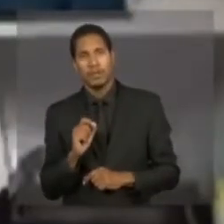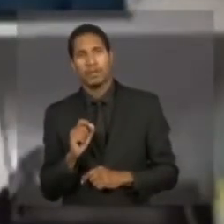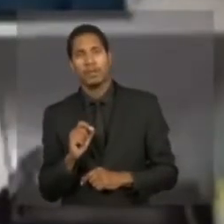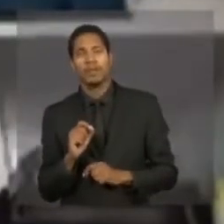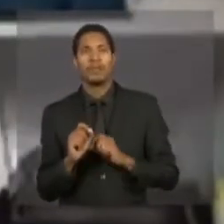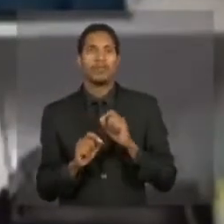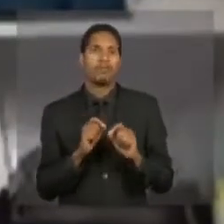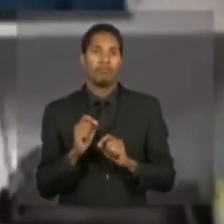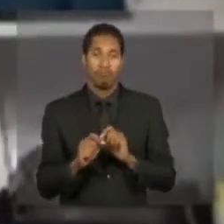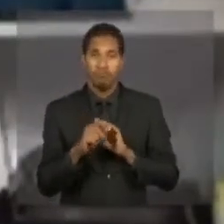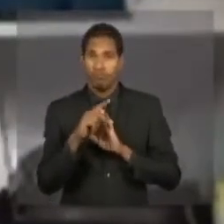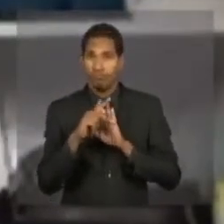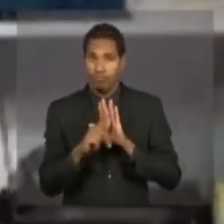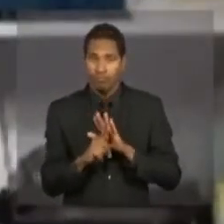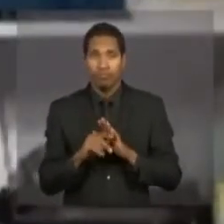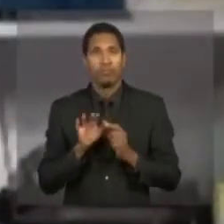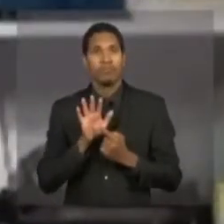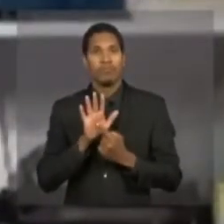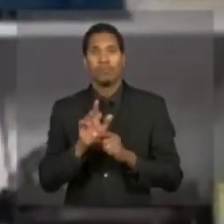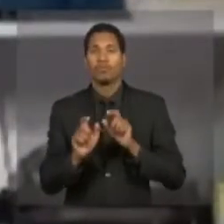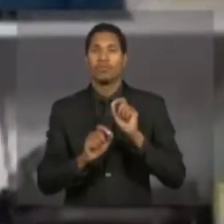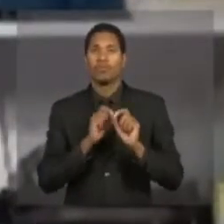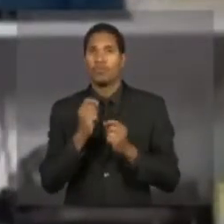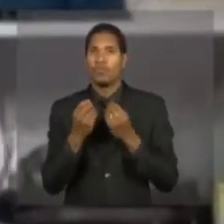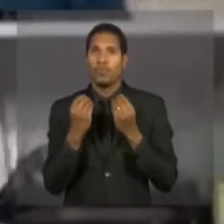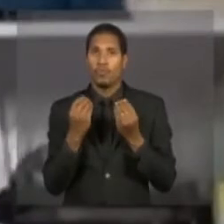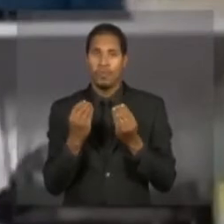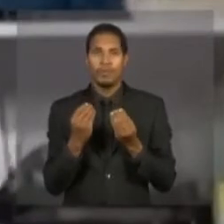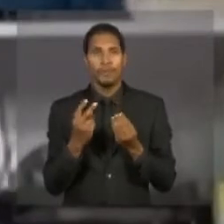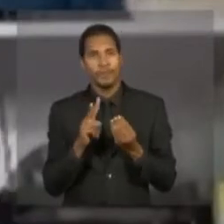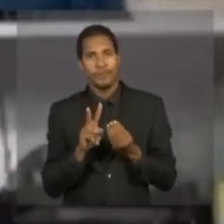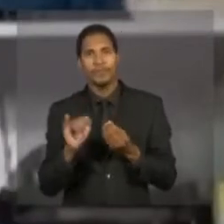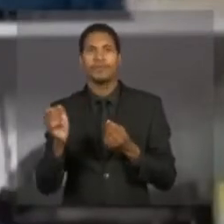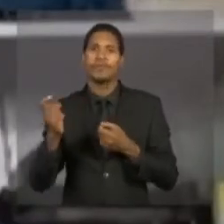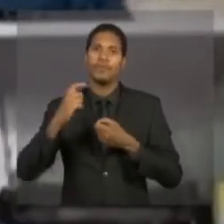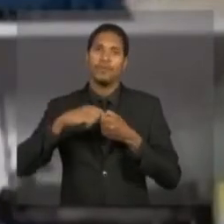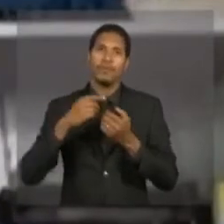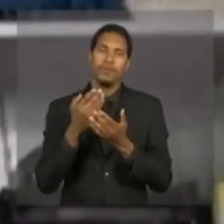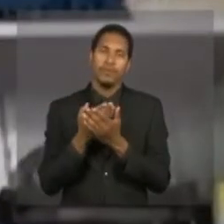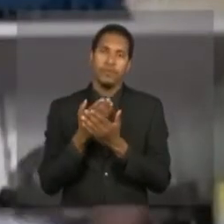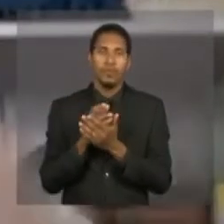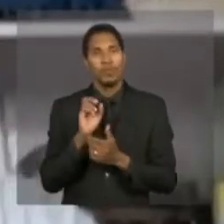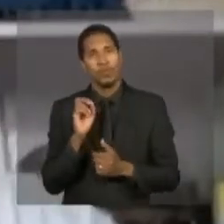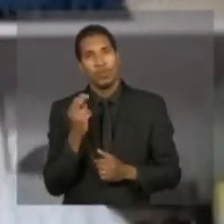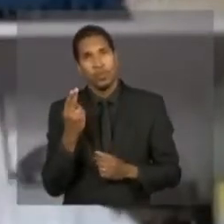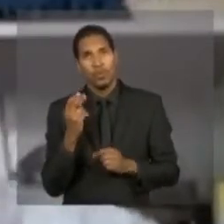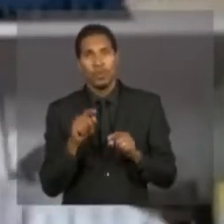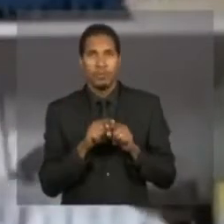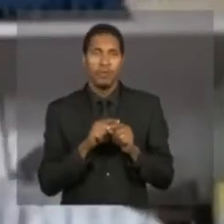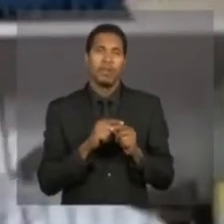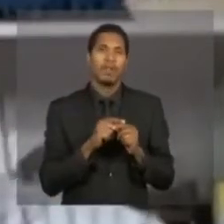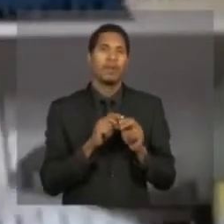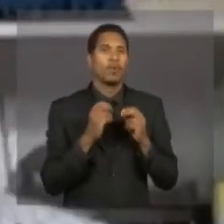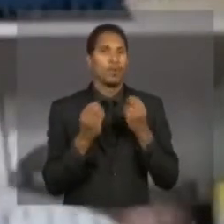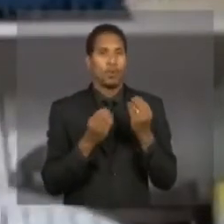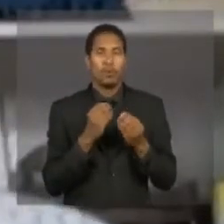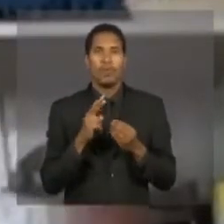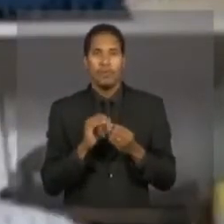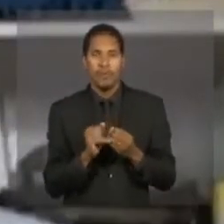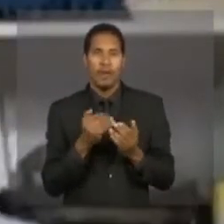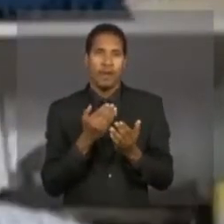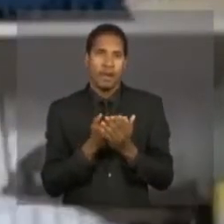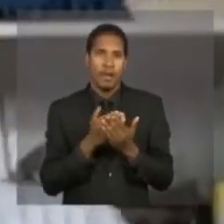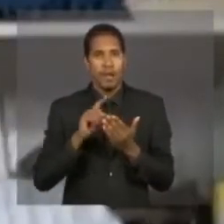que trata das condições para a volta às aulas, ou melhor dizendo, as condições pós-volta às aulas, porque